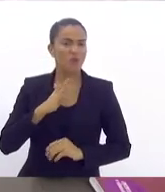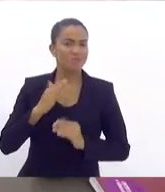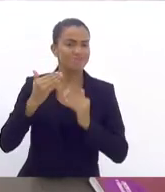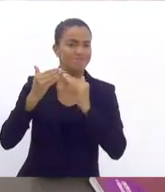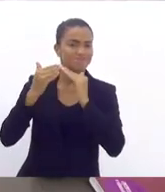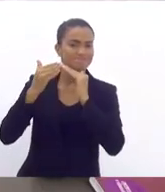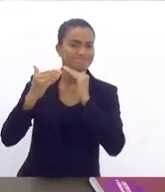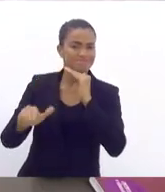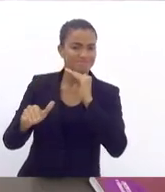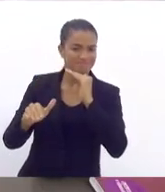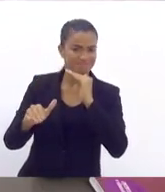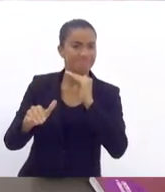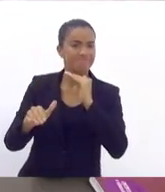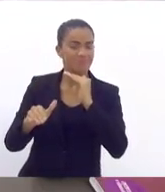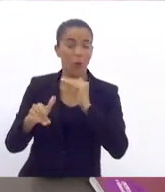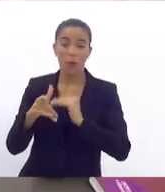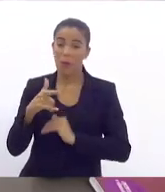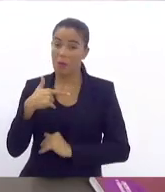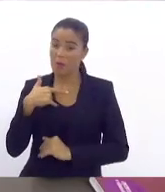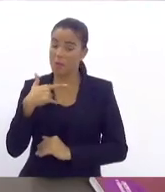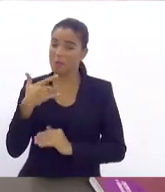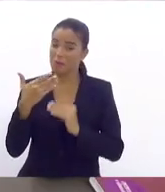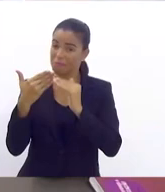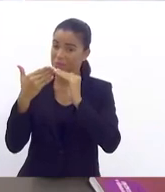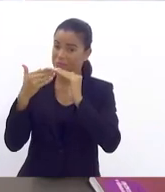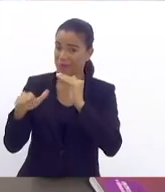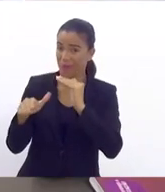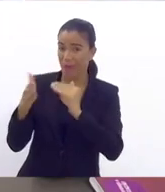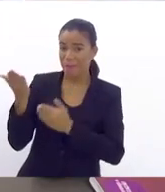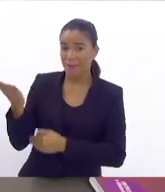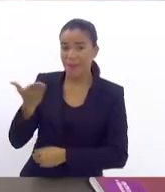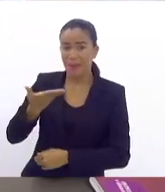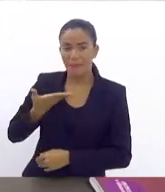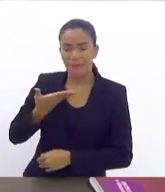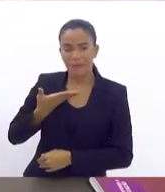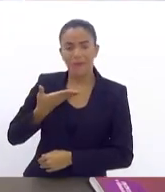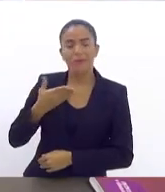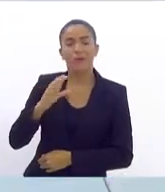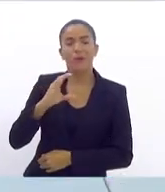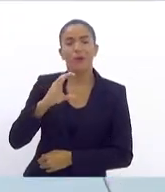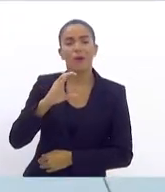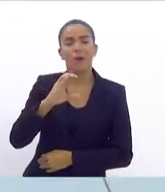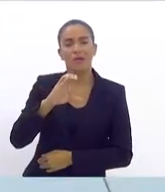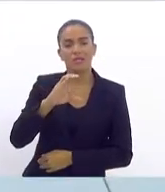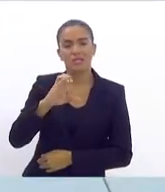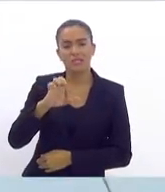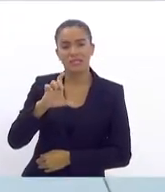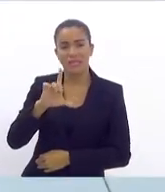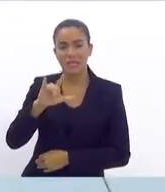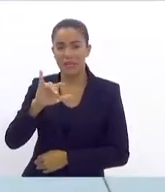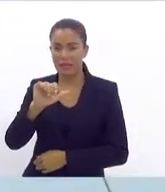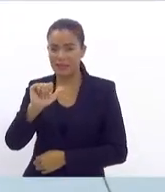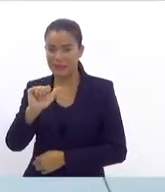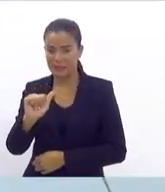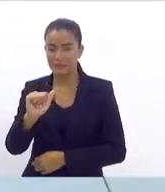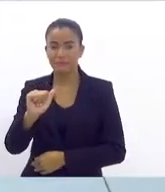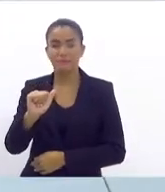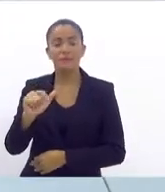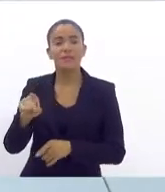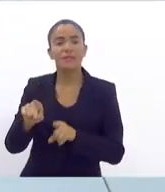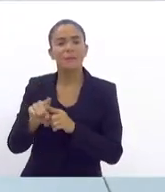discordar, ousar, né, da minha companheira Célia Jordão e